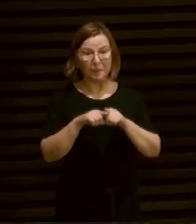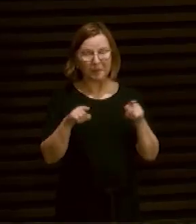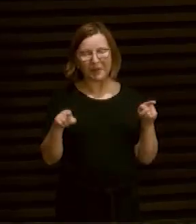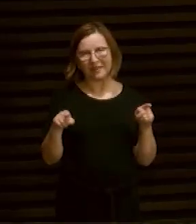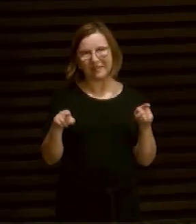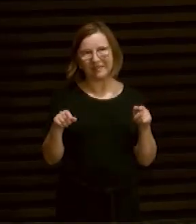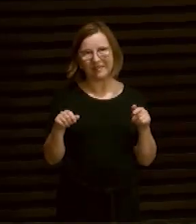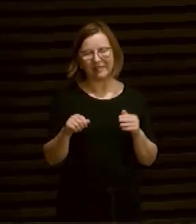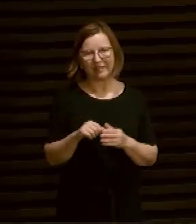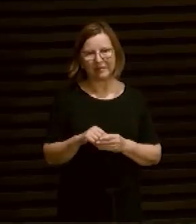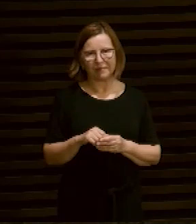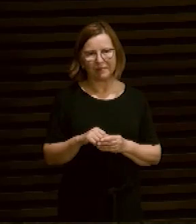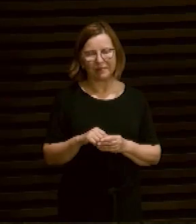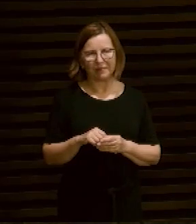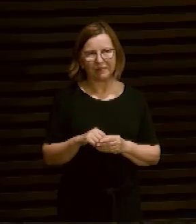com